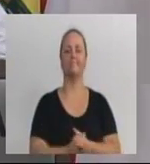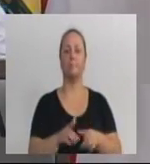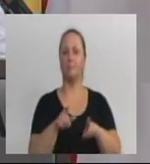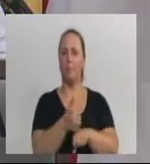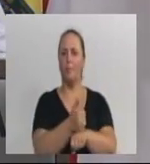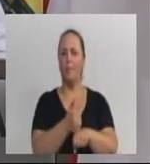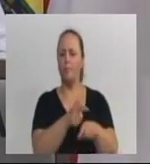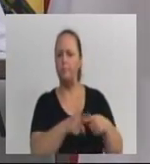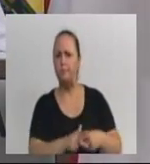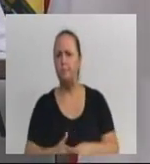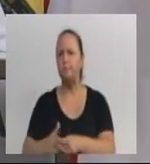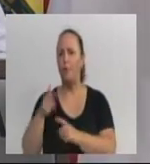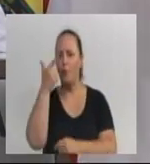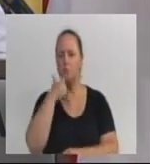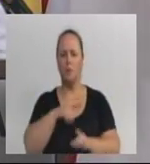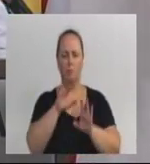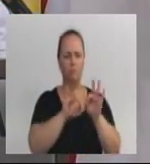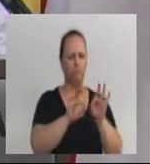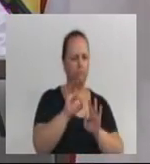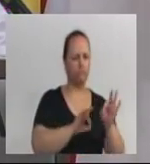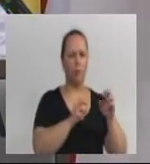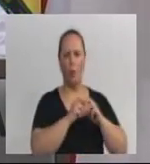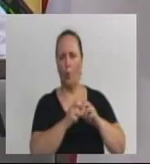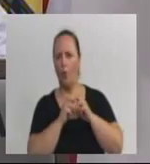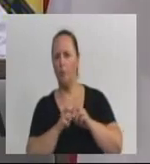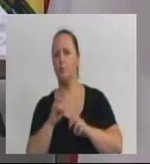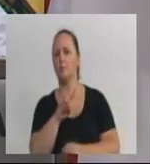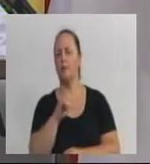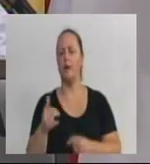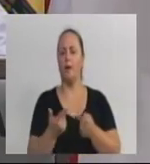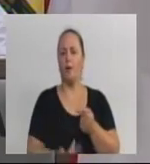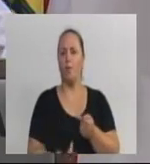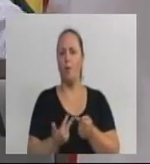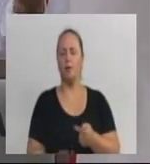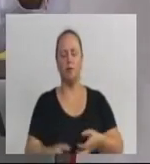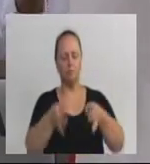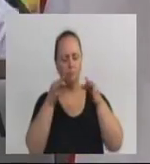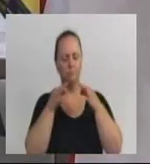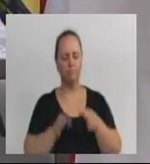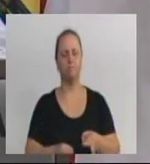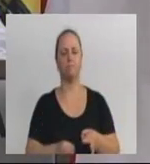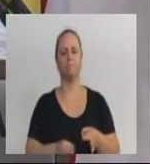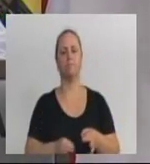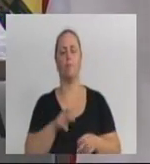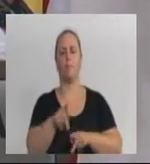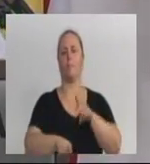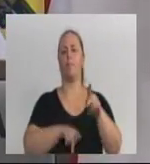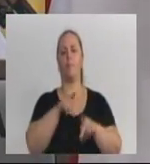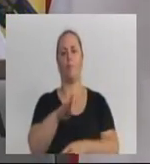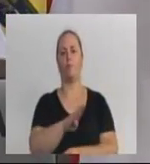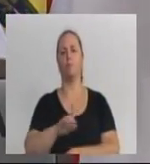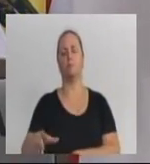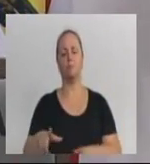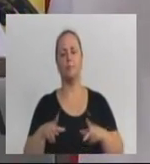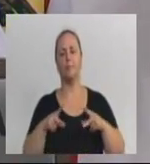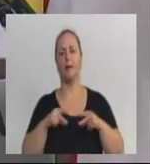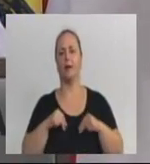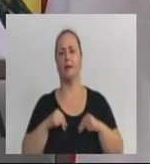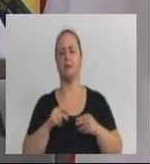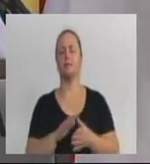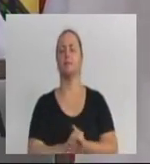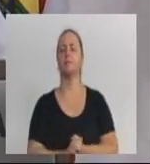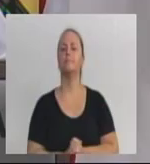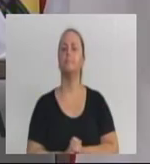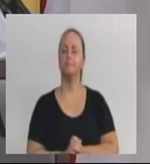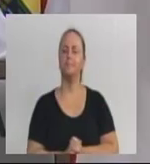toda a manutenção dos ônibus para que nós tenhamos uma qualidade digna do que nossos blumenauenses merecem. Obrigado àqueles que